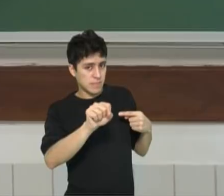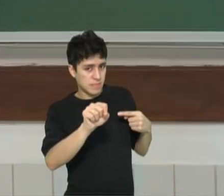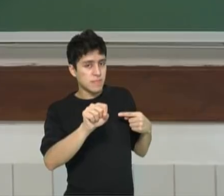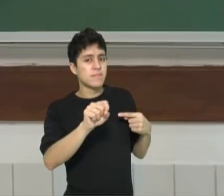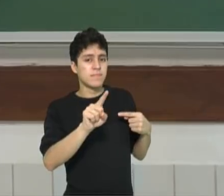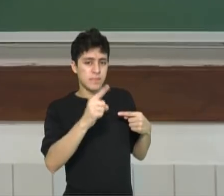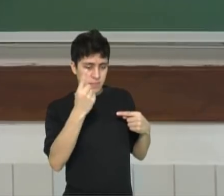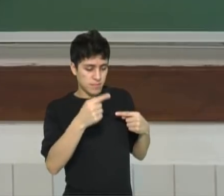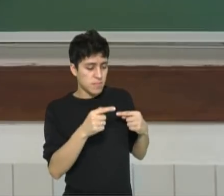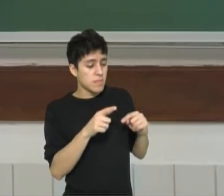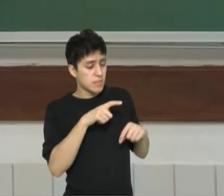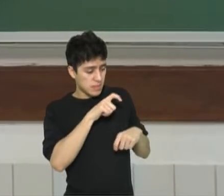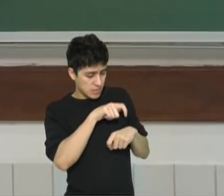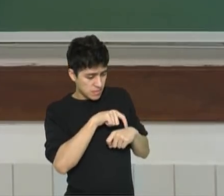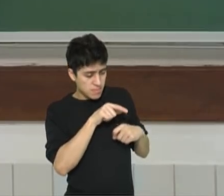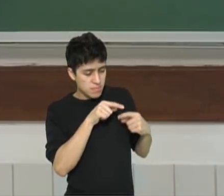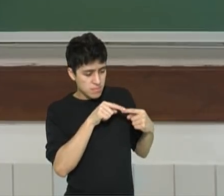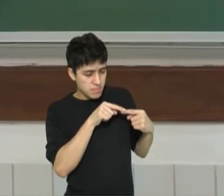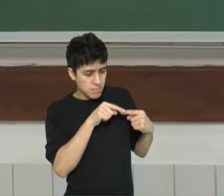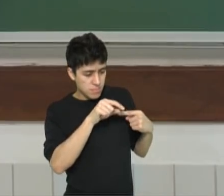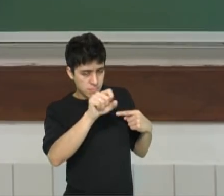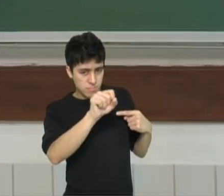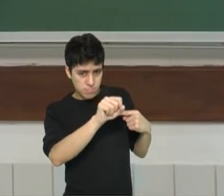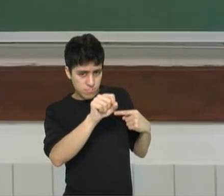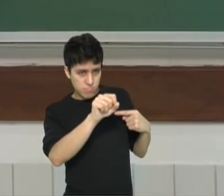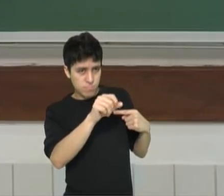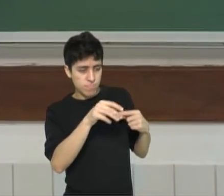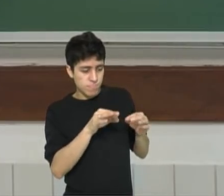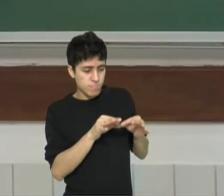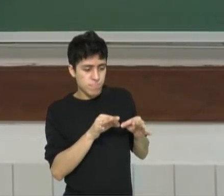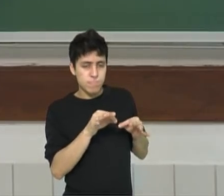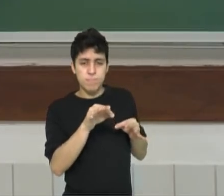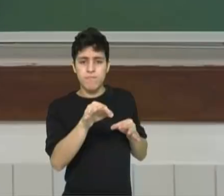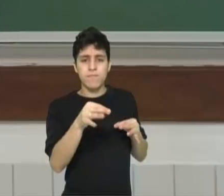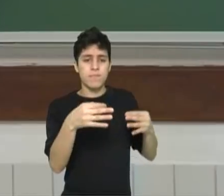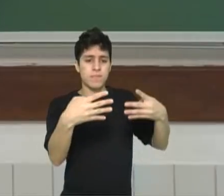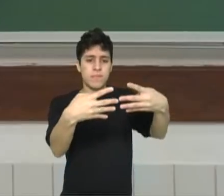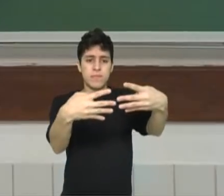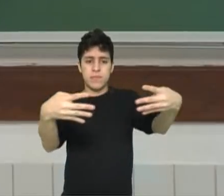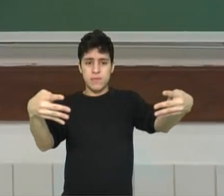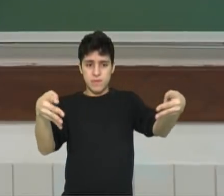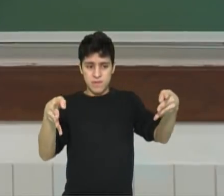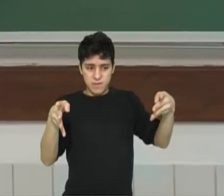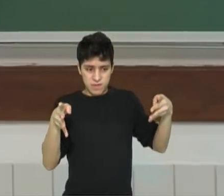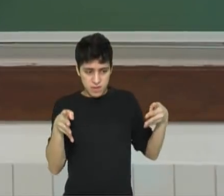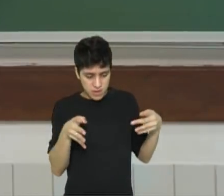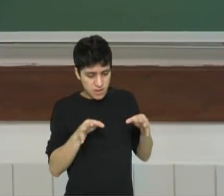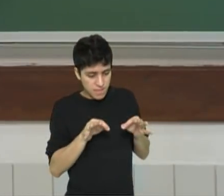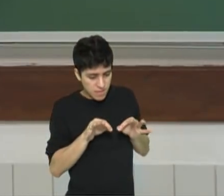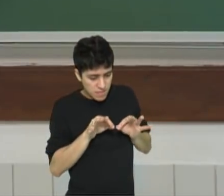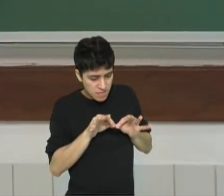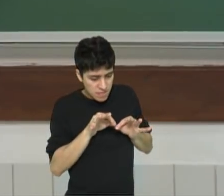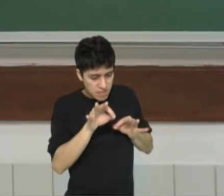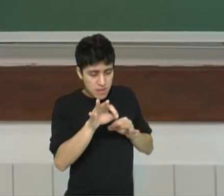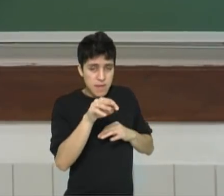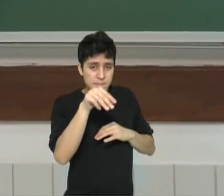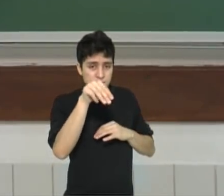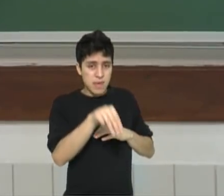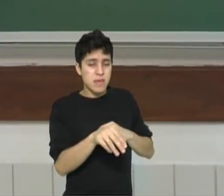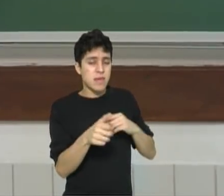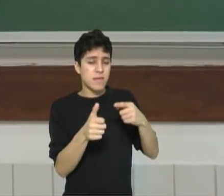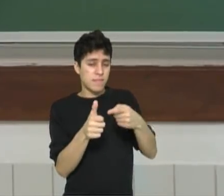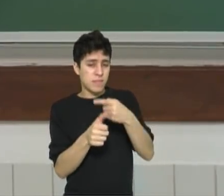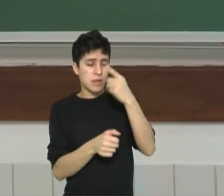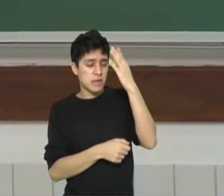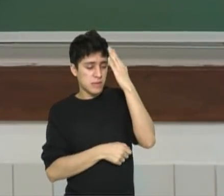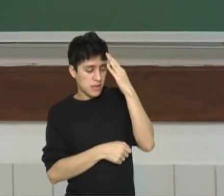né? Porque você tem o tempo em segundo e aí o tamanho da jaula dele em metros. Então, primeiro você